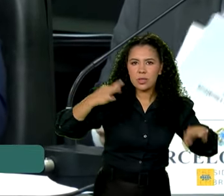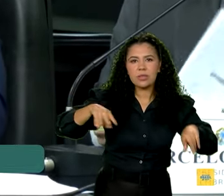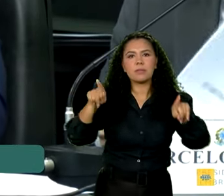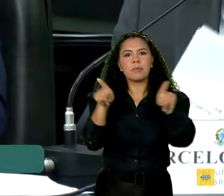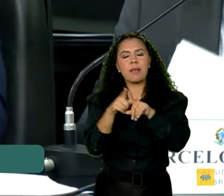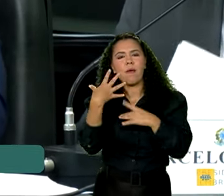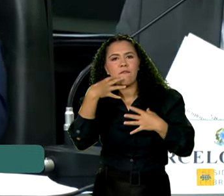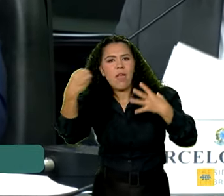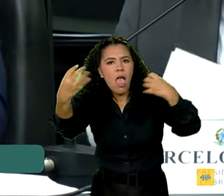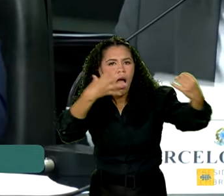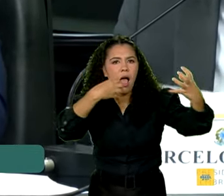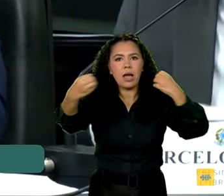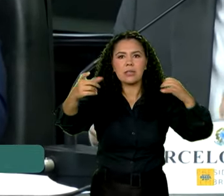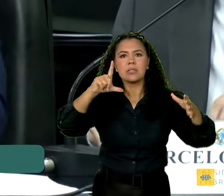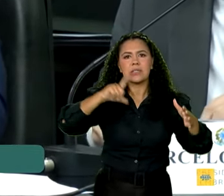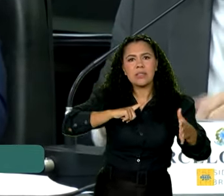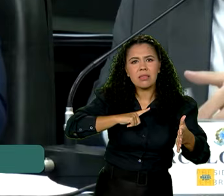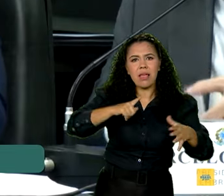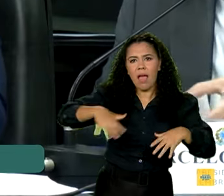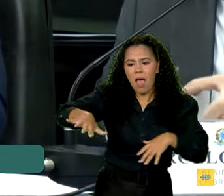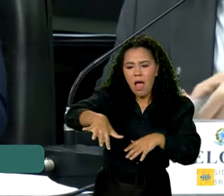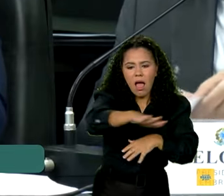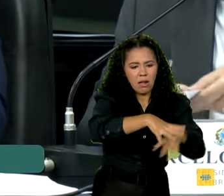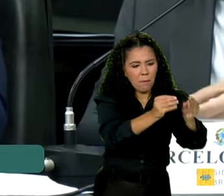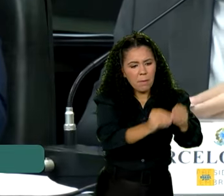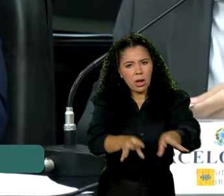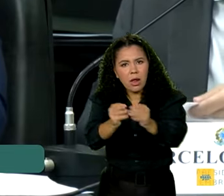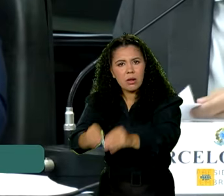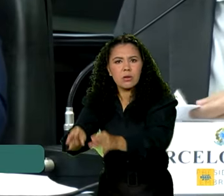viagens que tiveram suas atividades afetadas